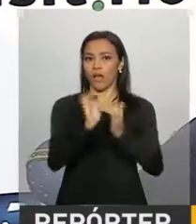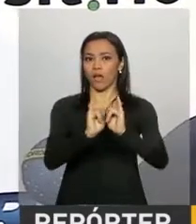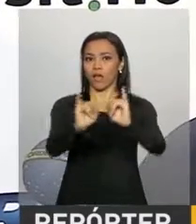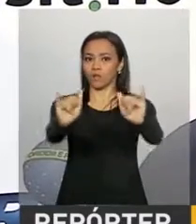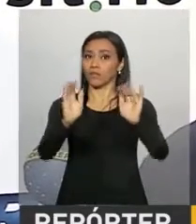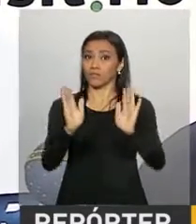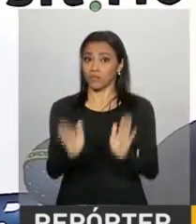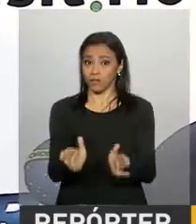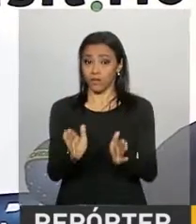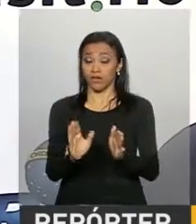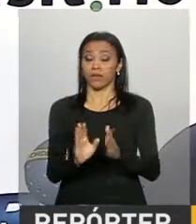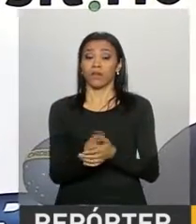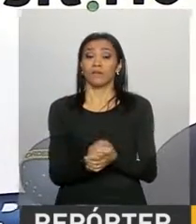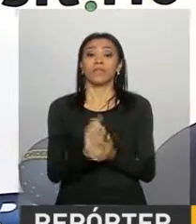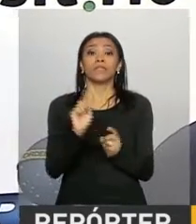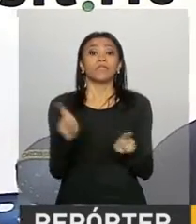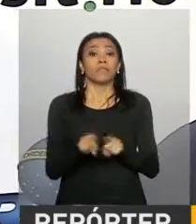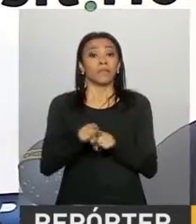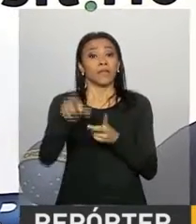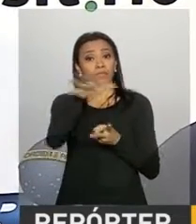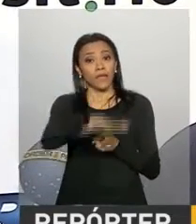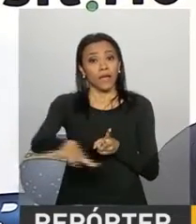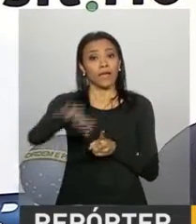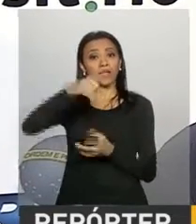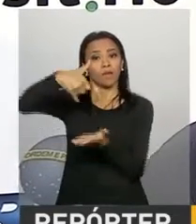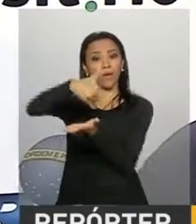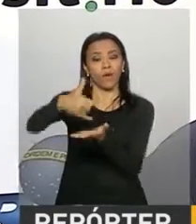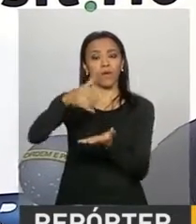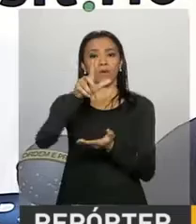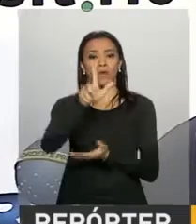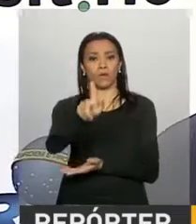mas também na área de óleo e gás,